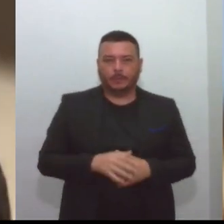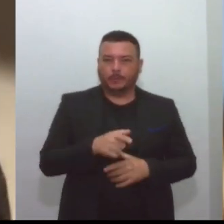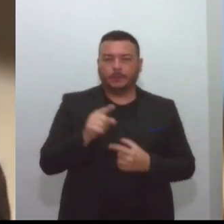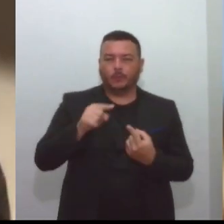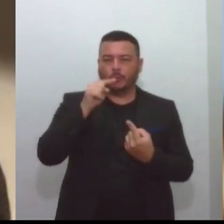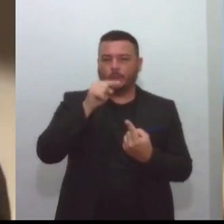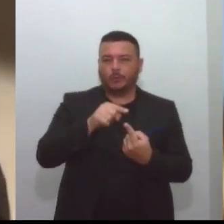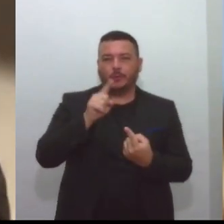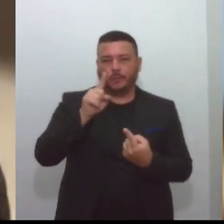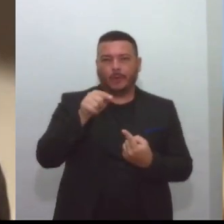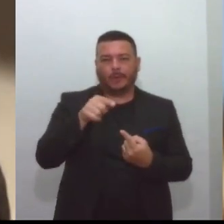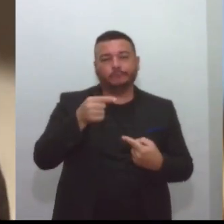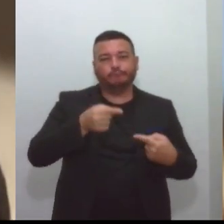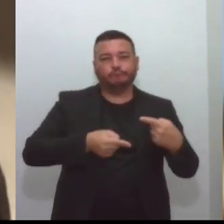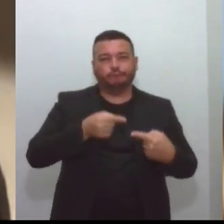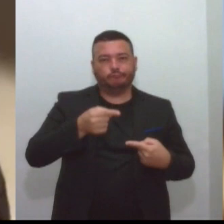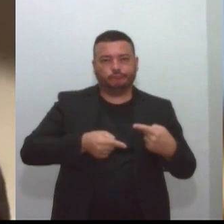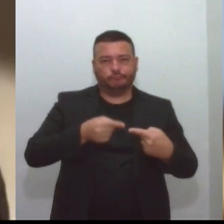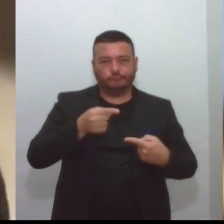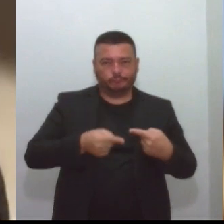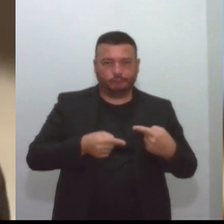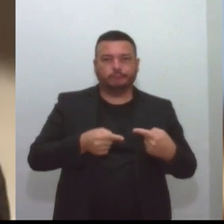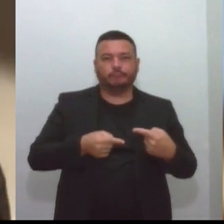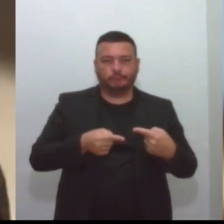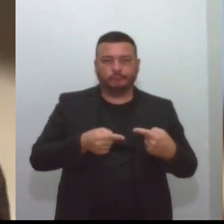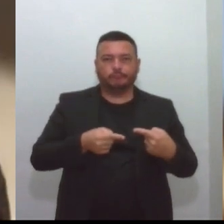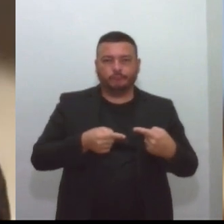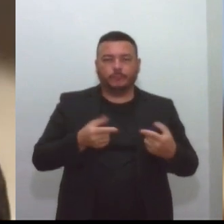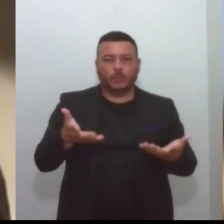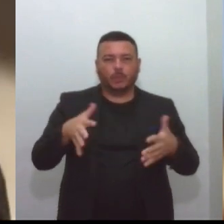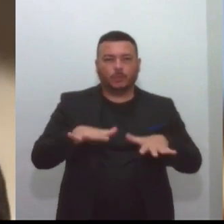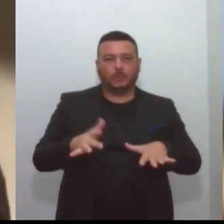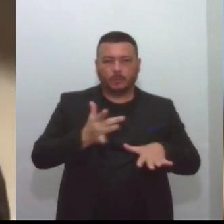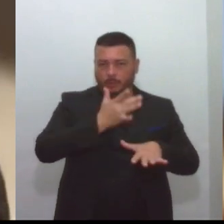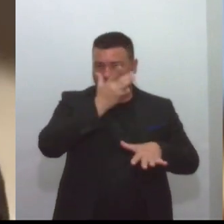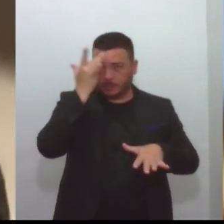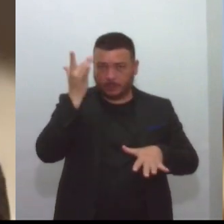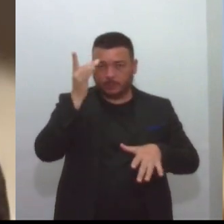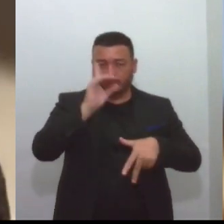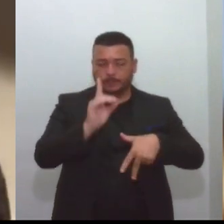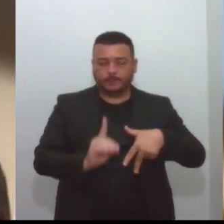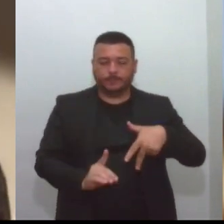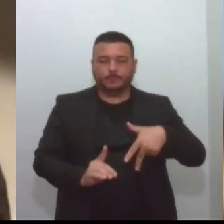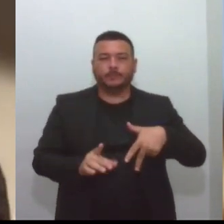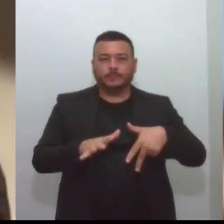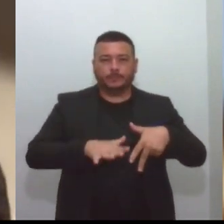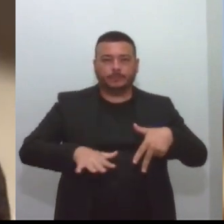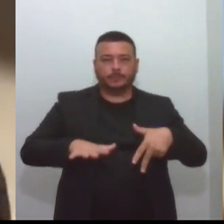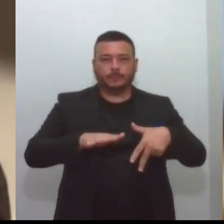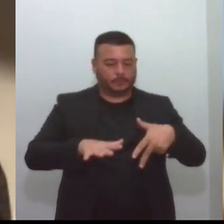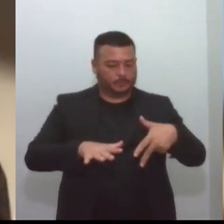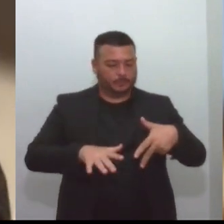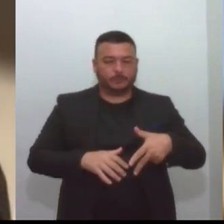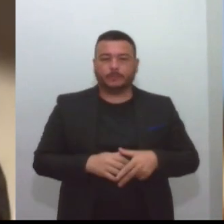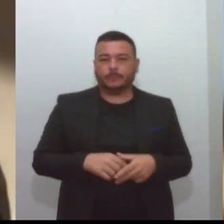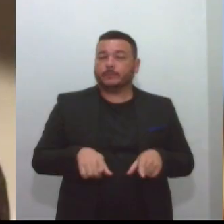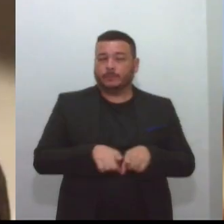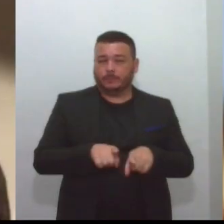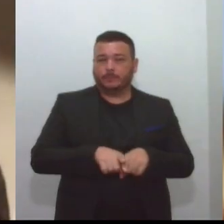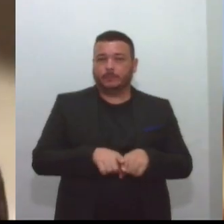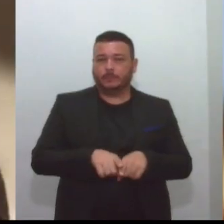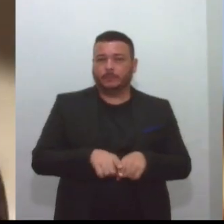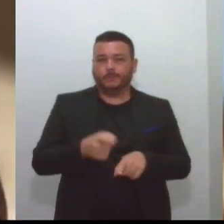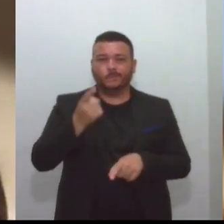debater a inclusão das pessoas com deficiência no mercado do trabalho e também adotar estratégias